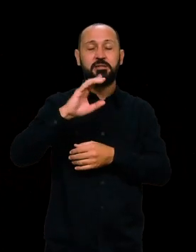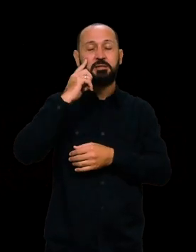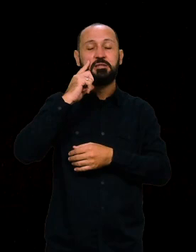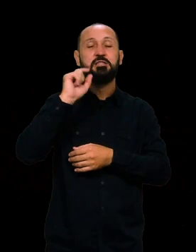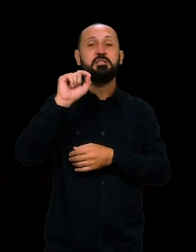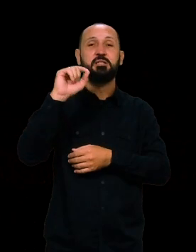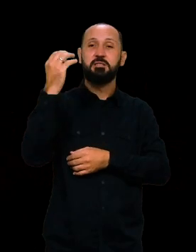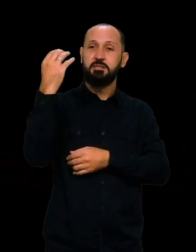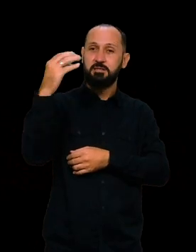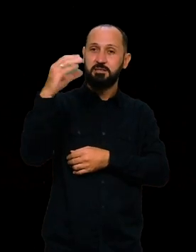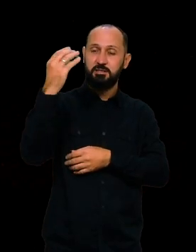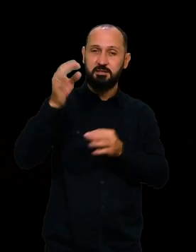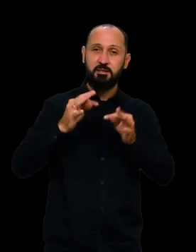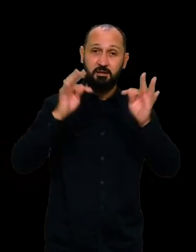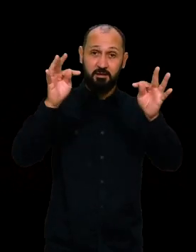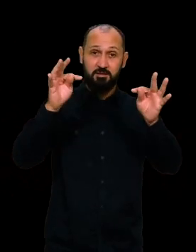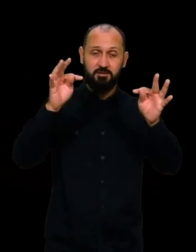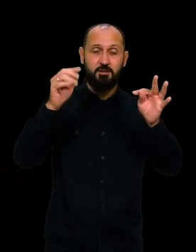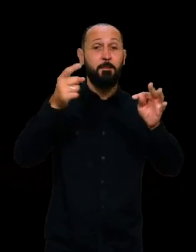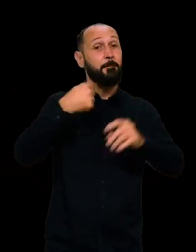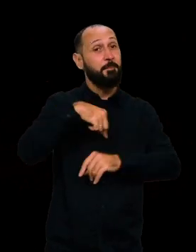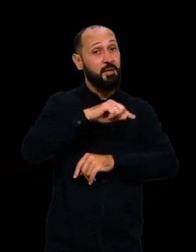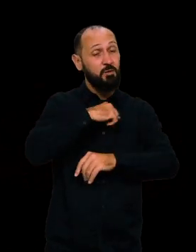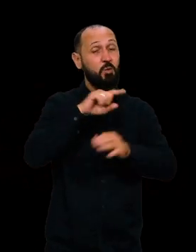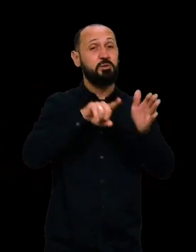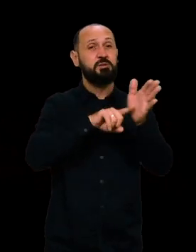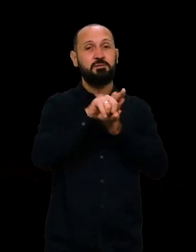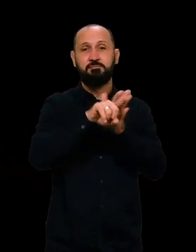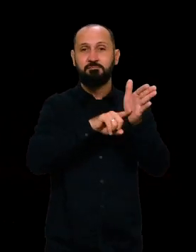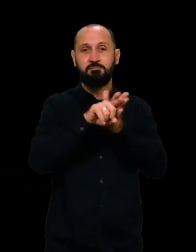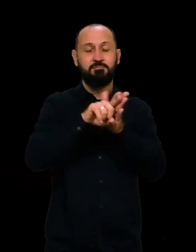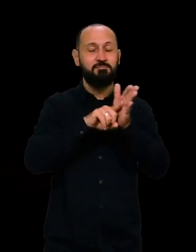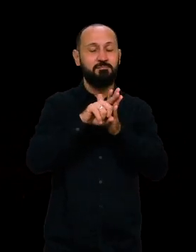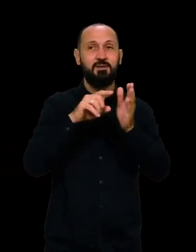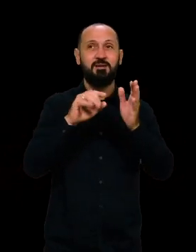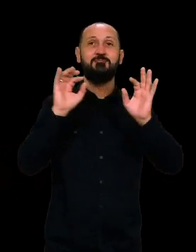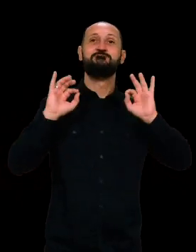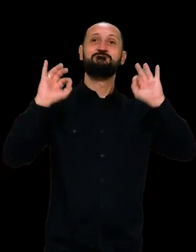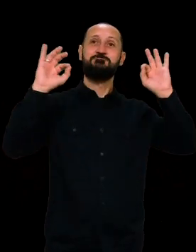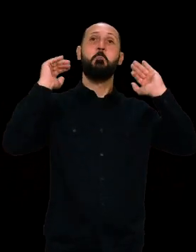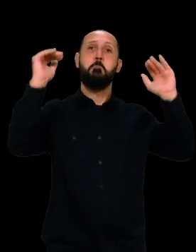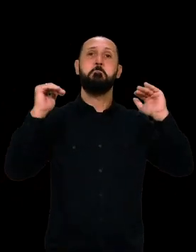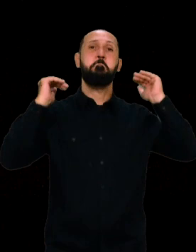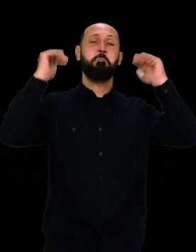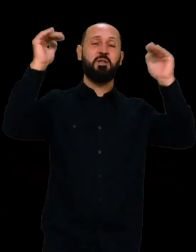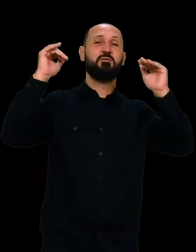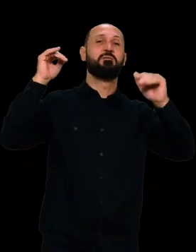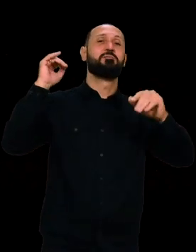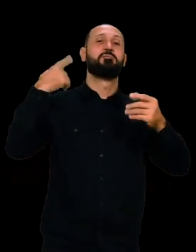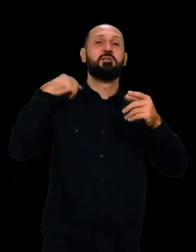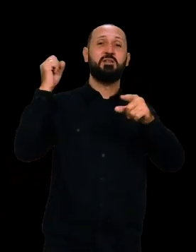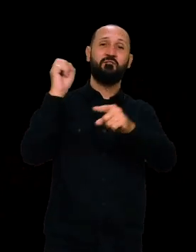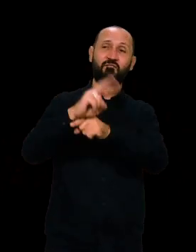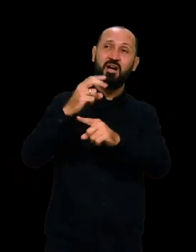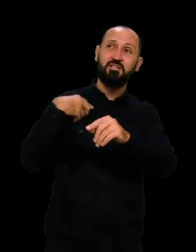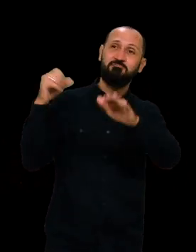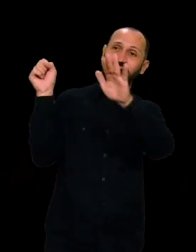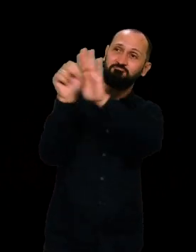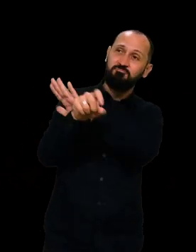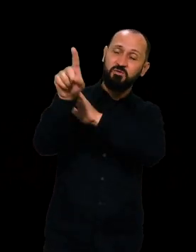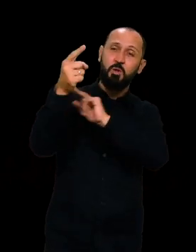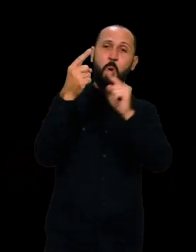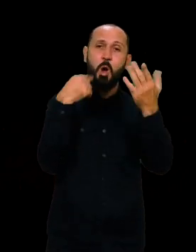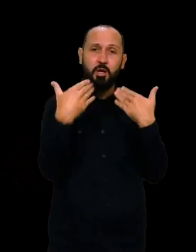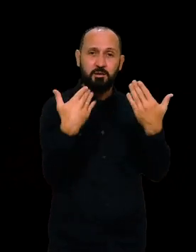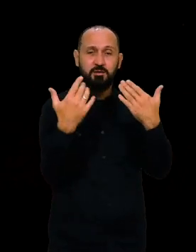Nacional de Ciência e Tecnologia, que é uma honra muito grande. Para nós, da academia, da pesquisa, esse é um dos ápices, né? Você poder ocupar esse conselho,